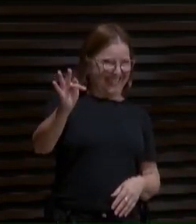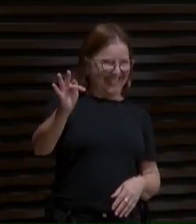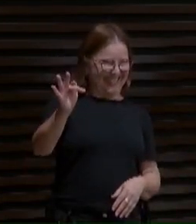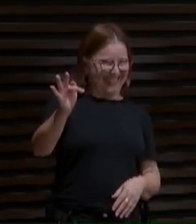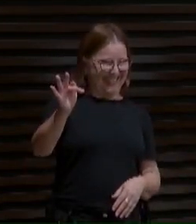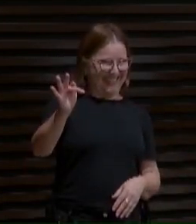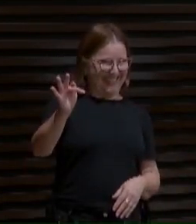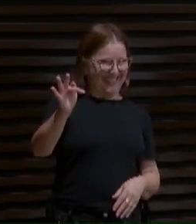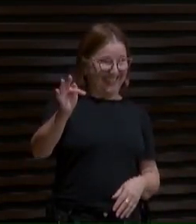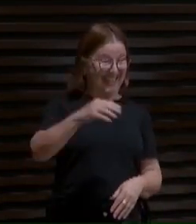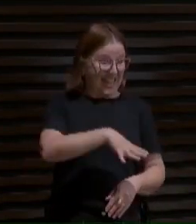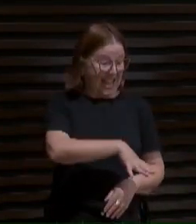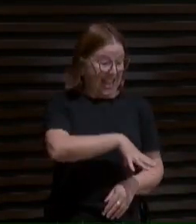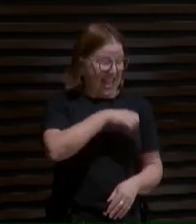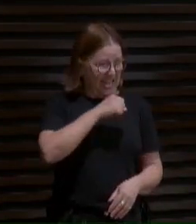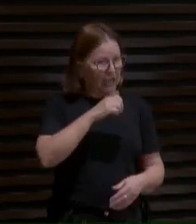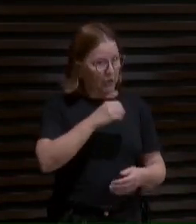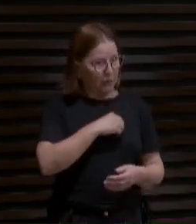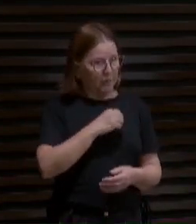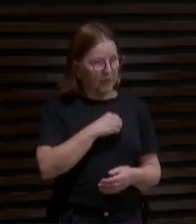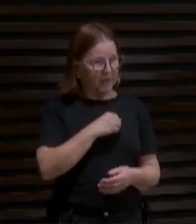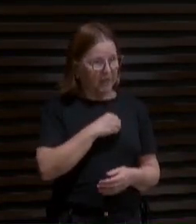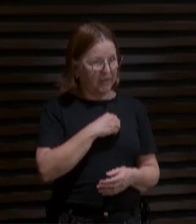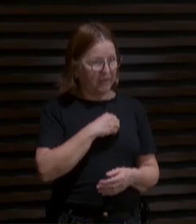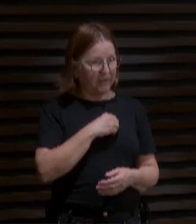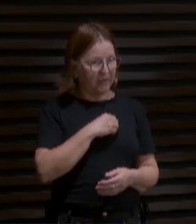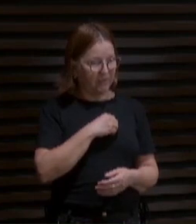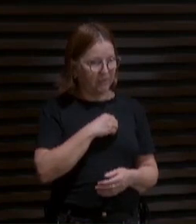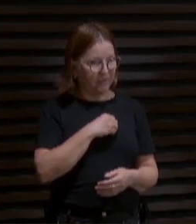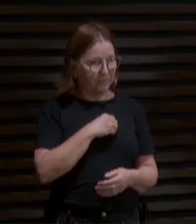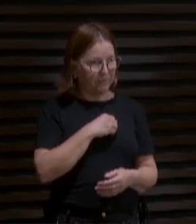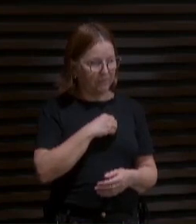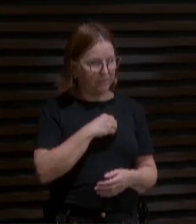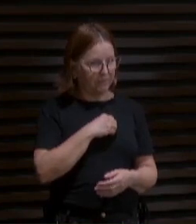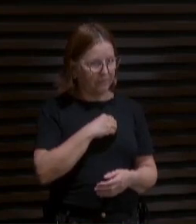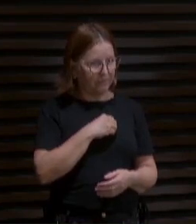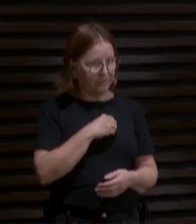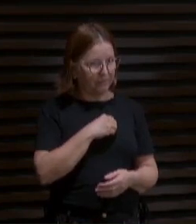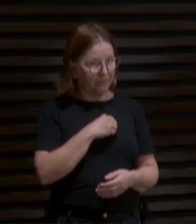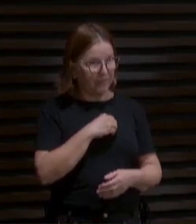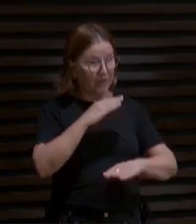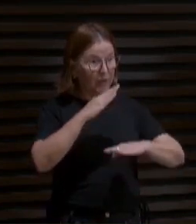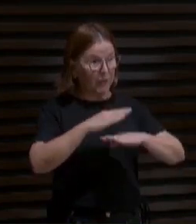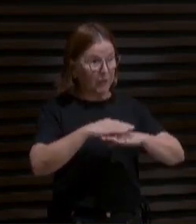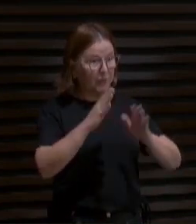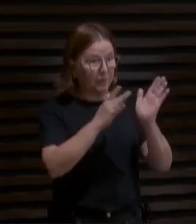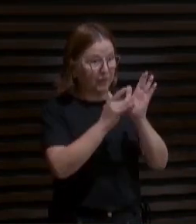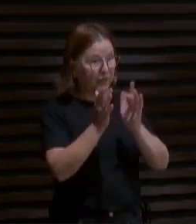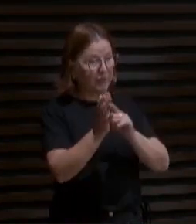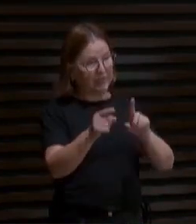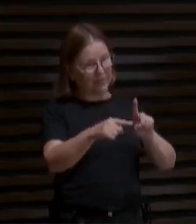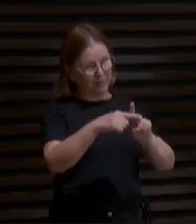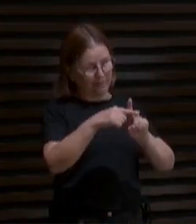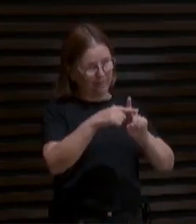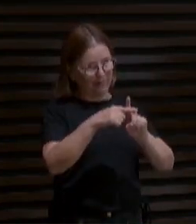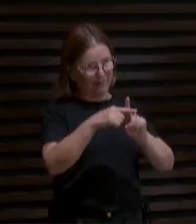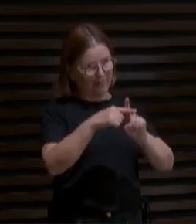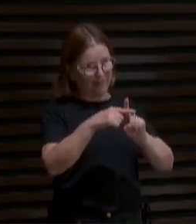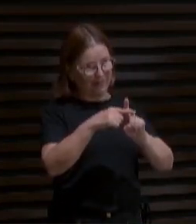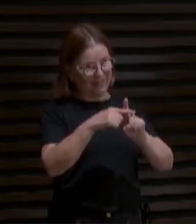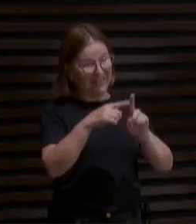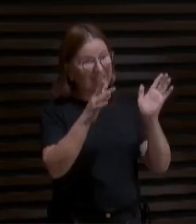A ira do pecado caiu sobre Jesus ali na cruz. e Ele anulou